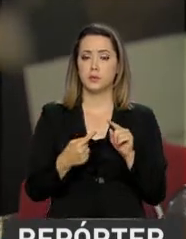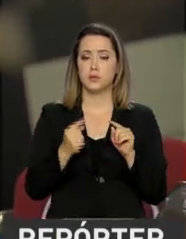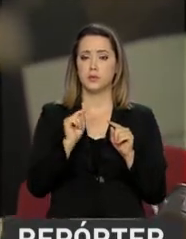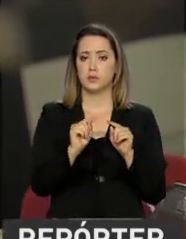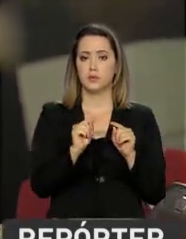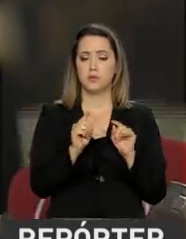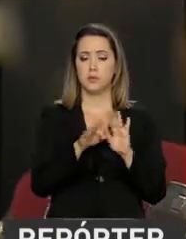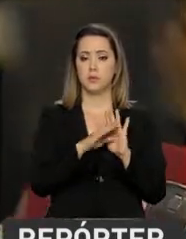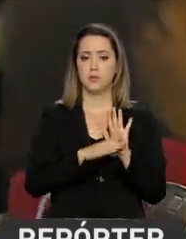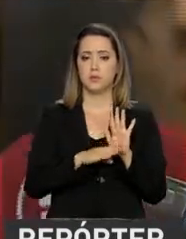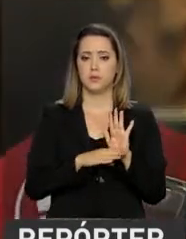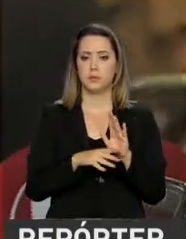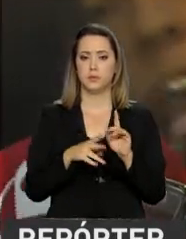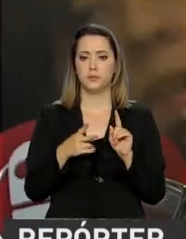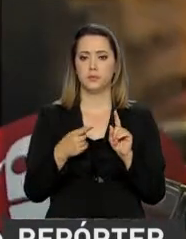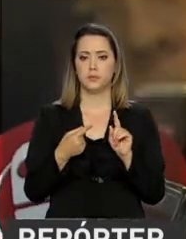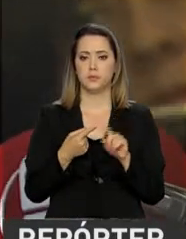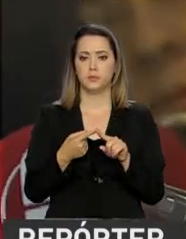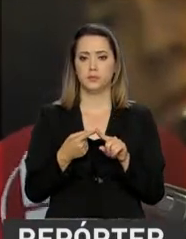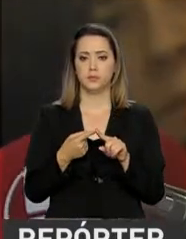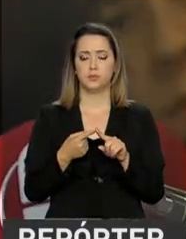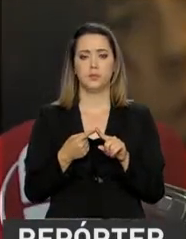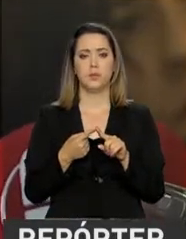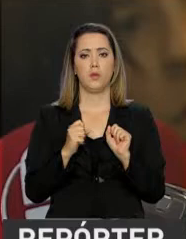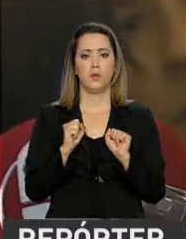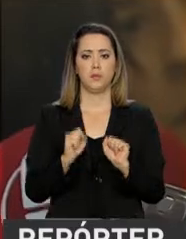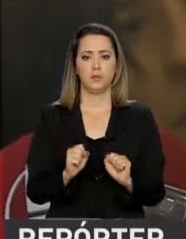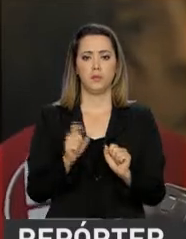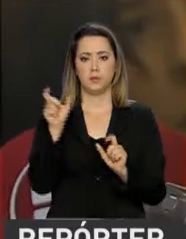visar a possibilidade